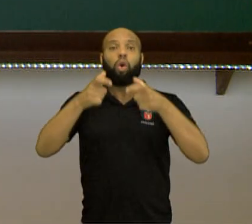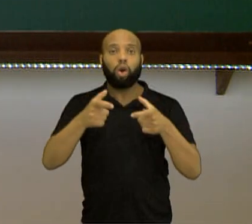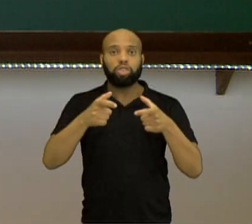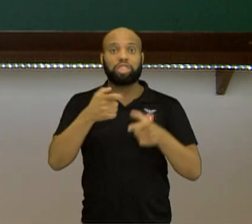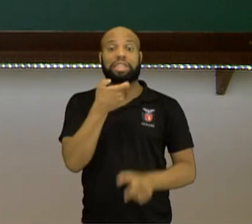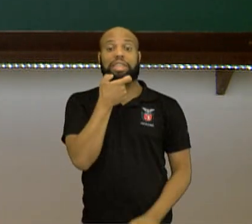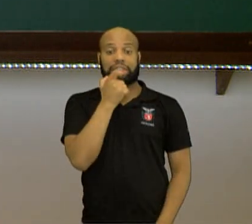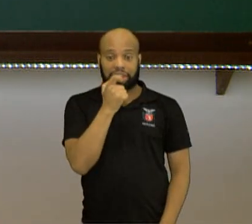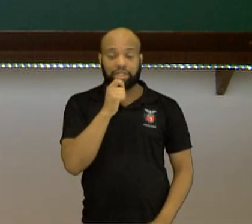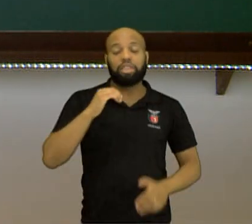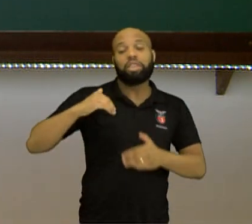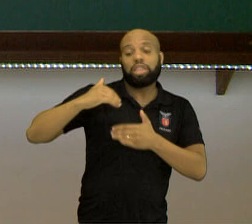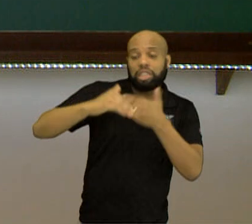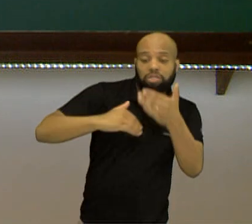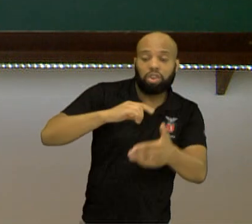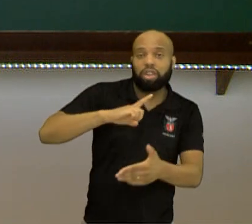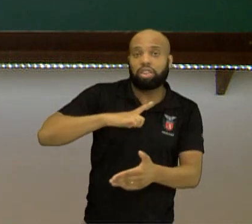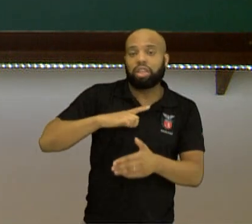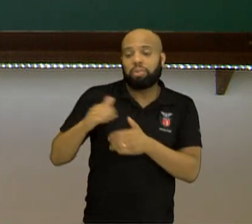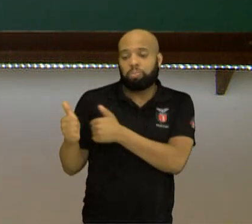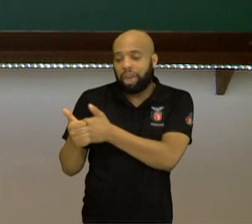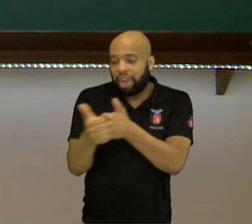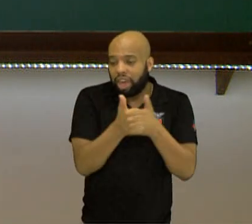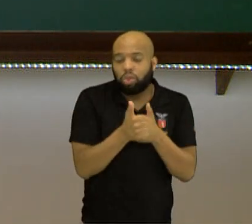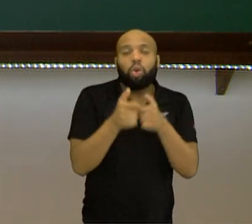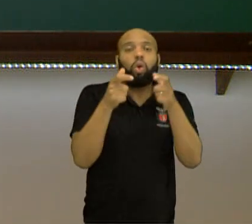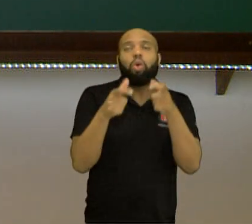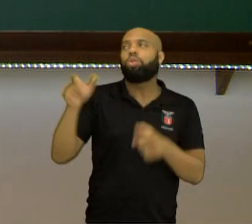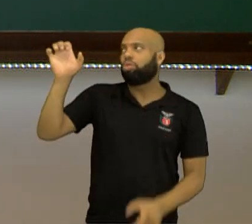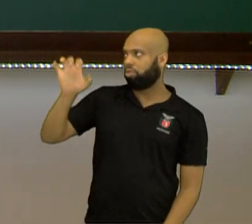ela se desenvolve nos entornos, né, da Europa.